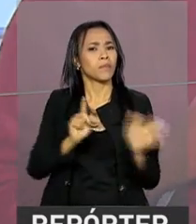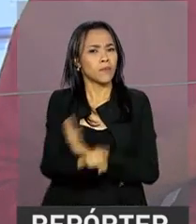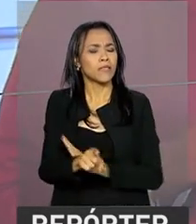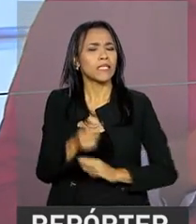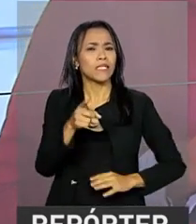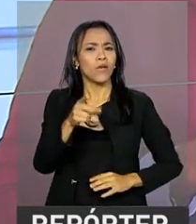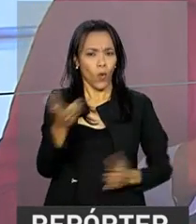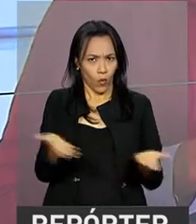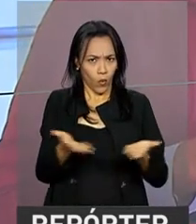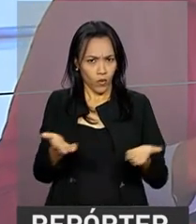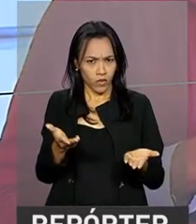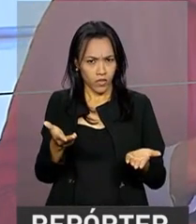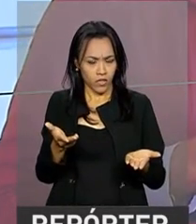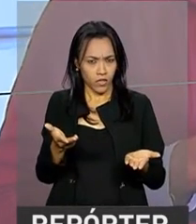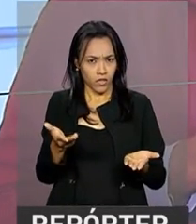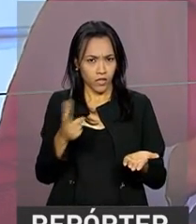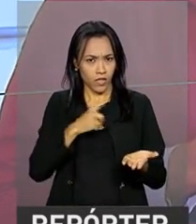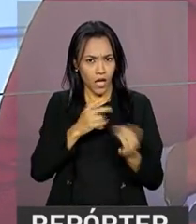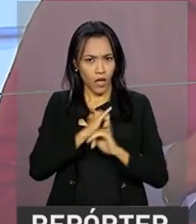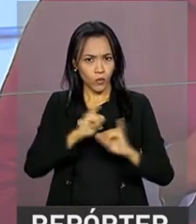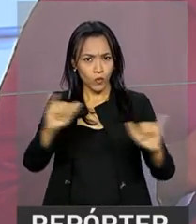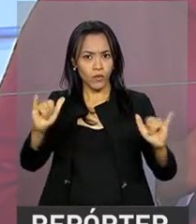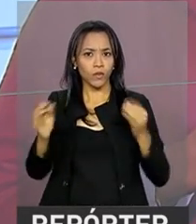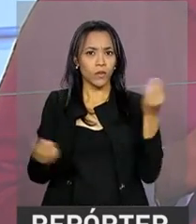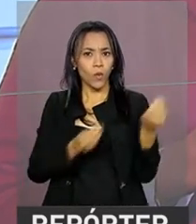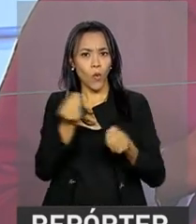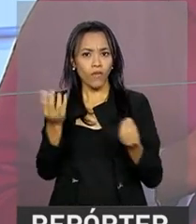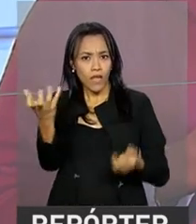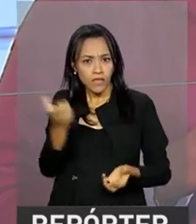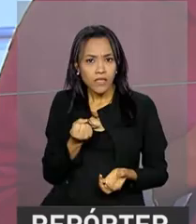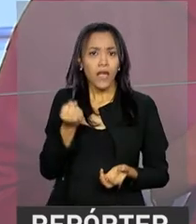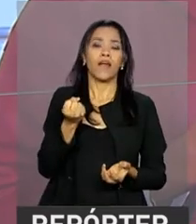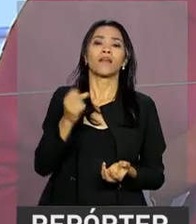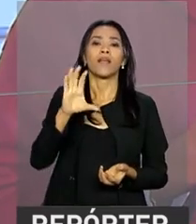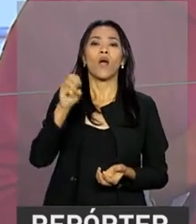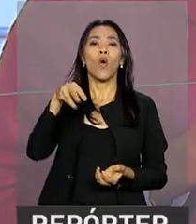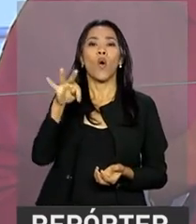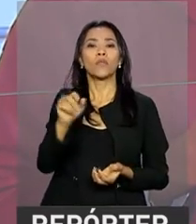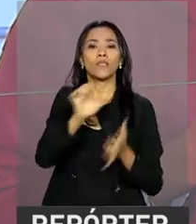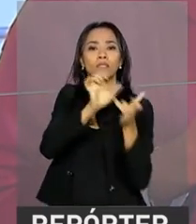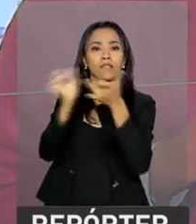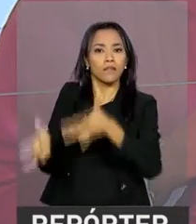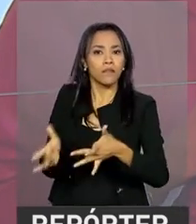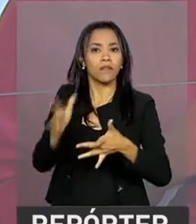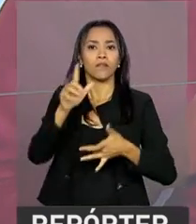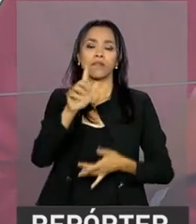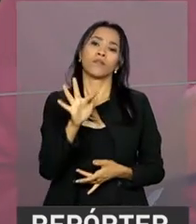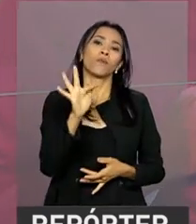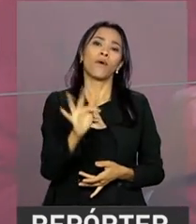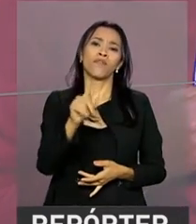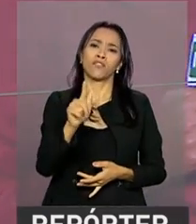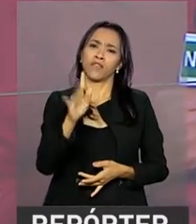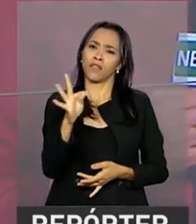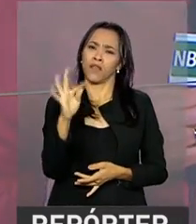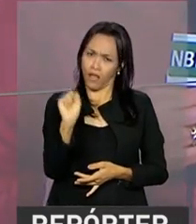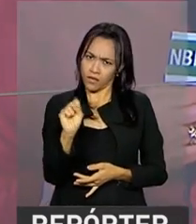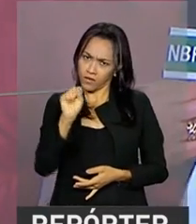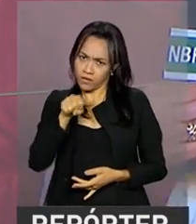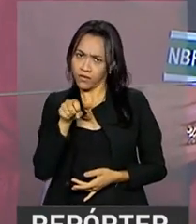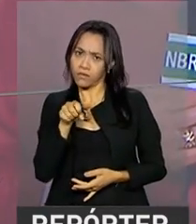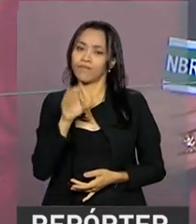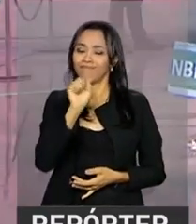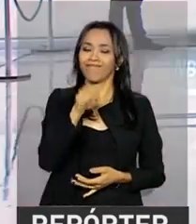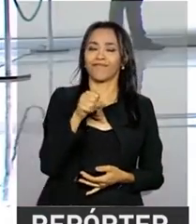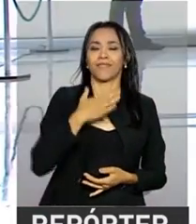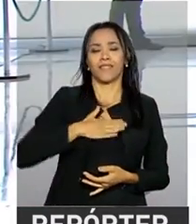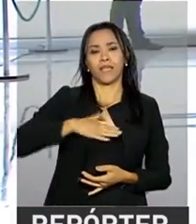tem anúncio de como vai funcionar o saque das contas inativas do FGTS, não é isso? É isso mesmo, Leandro. Daqui